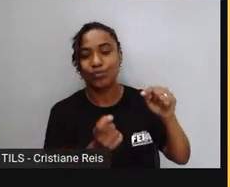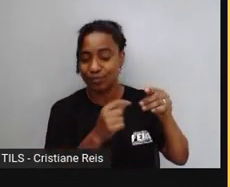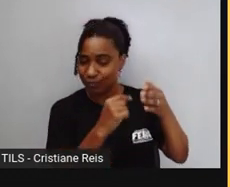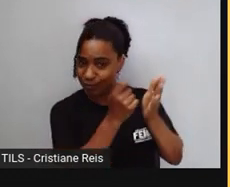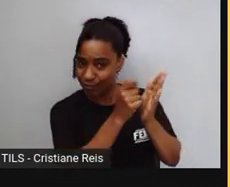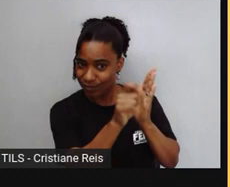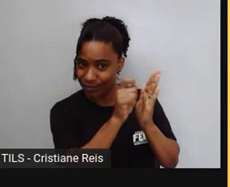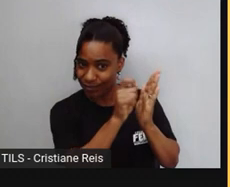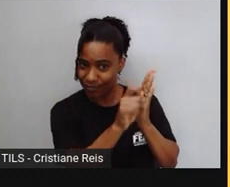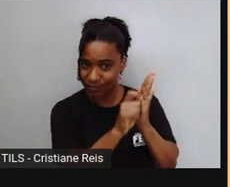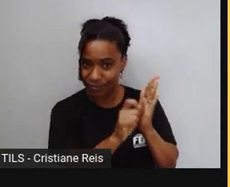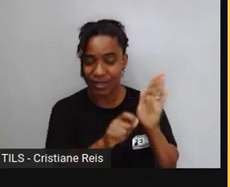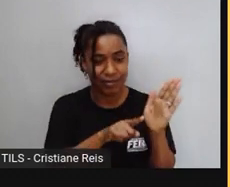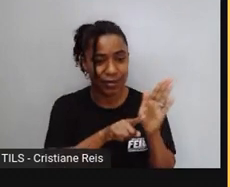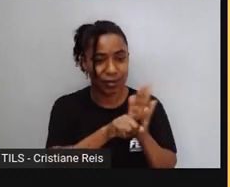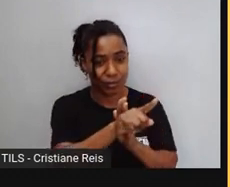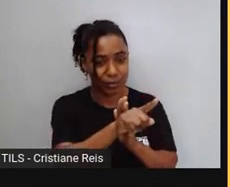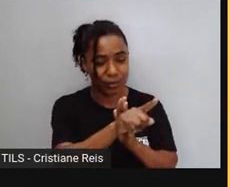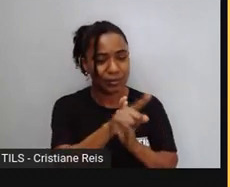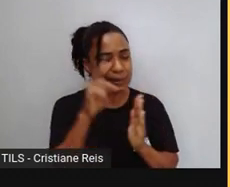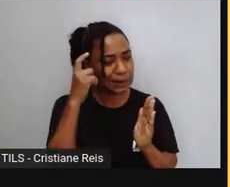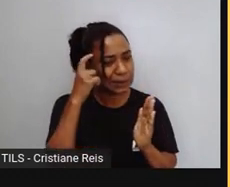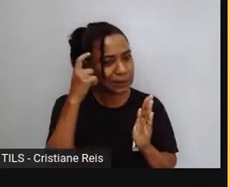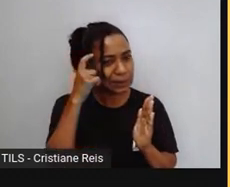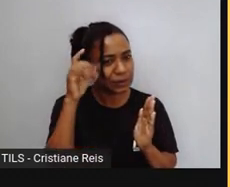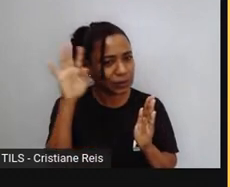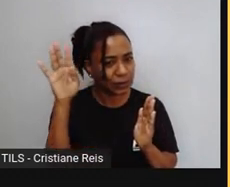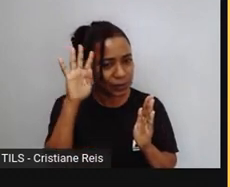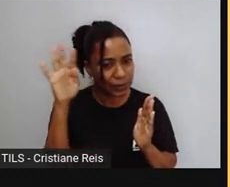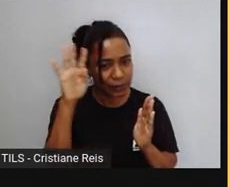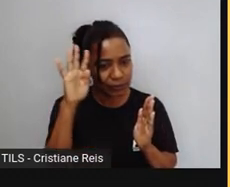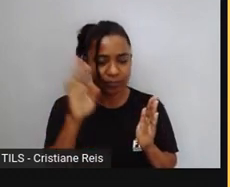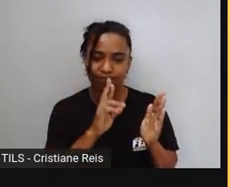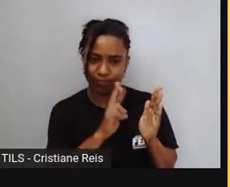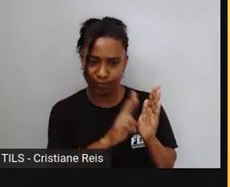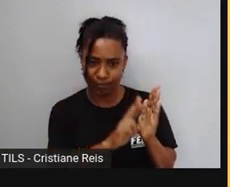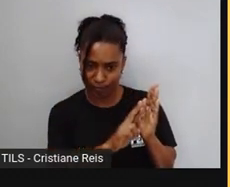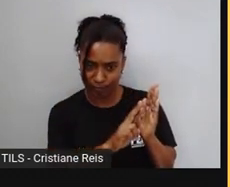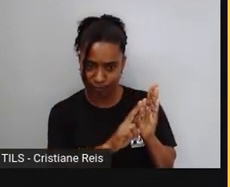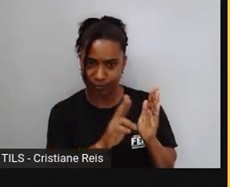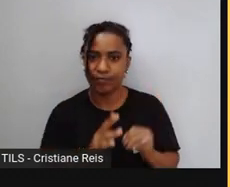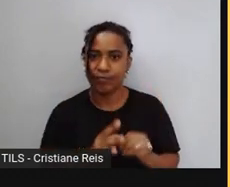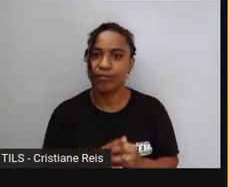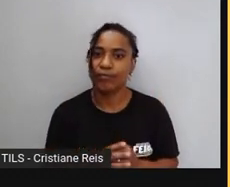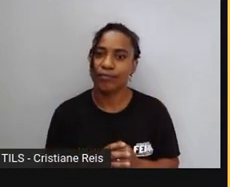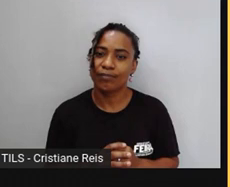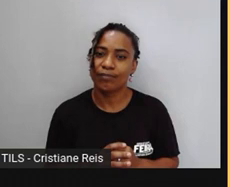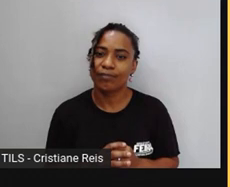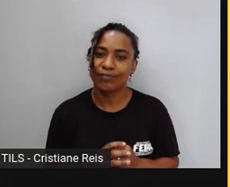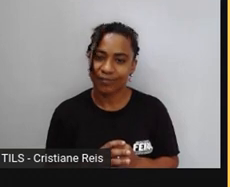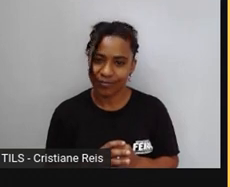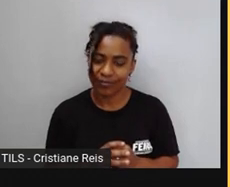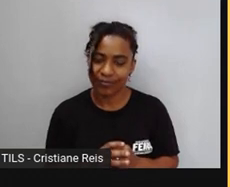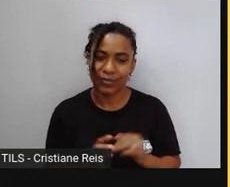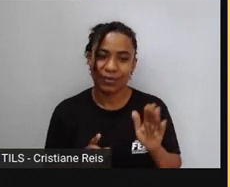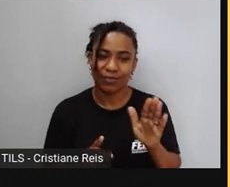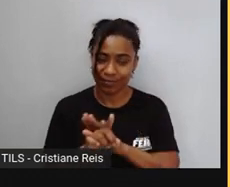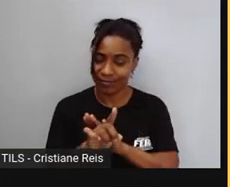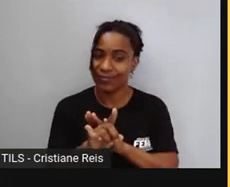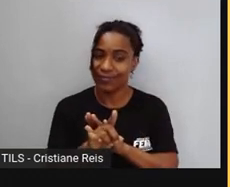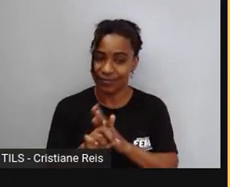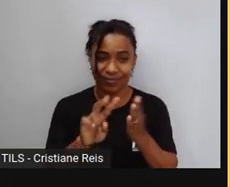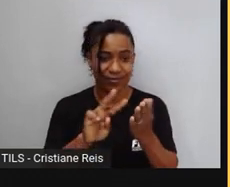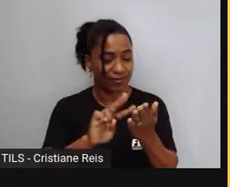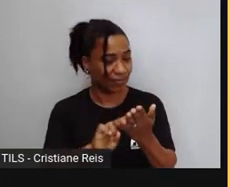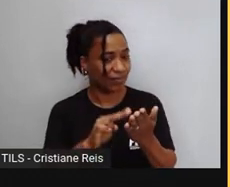perguntas e respondam de acordo com seus conhecimentos. What types of house are there?